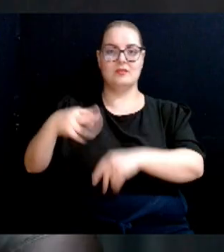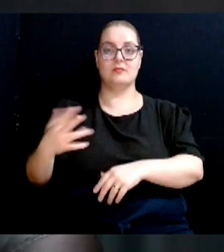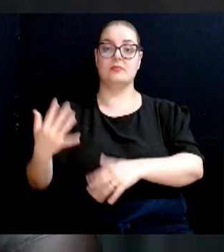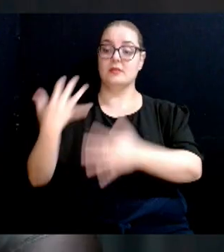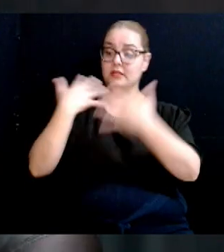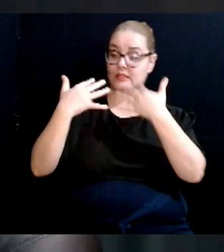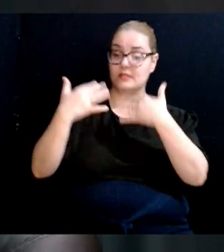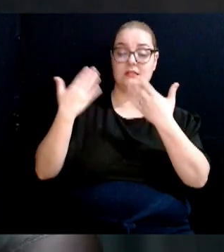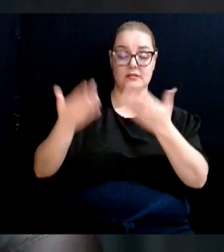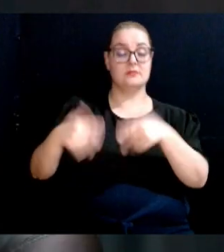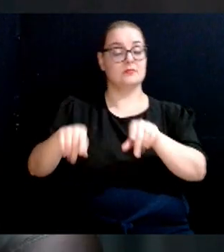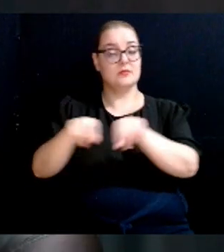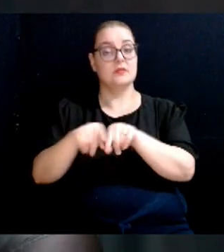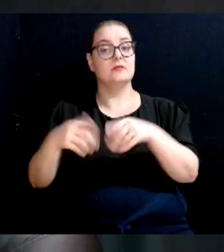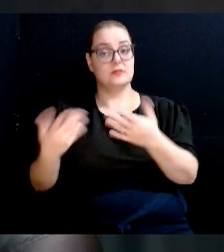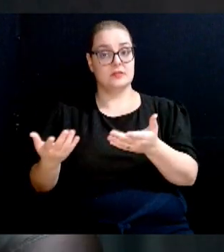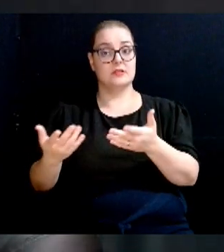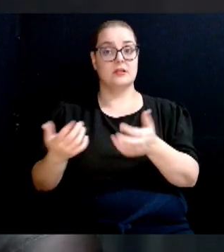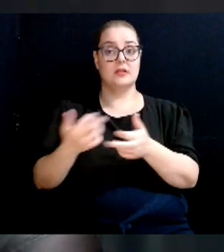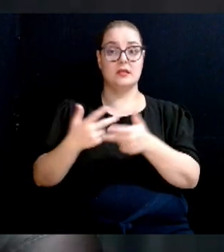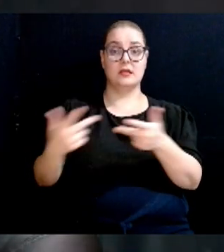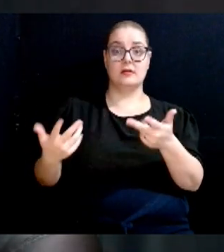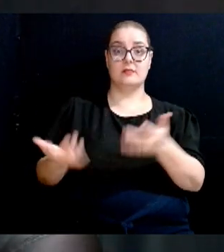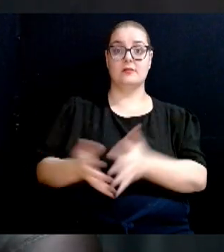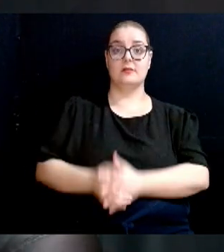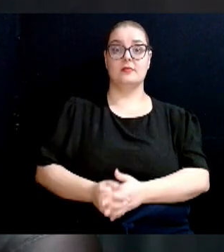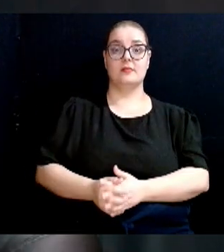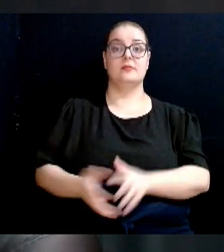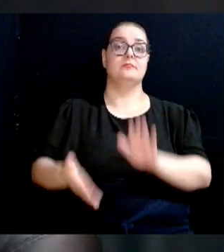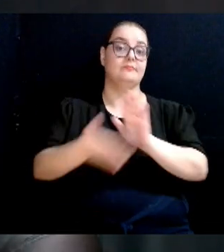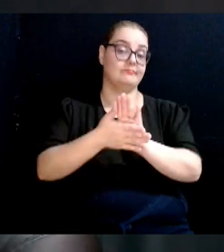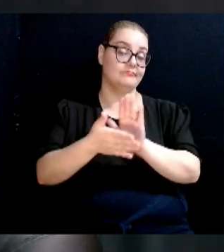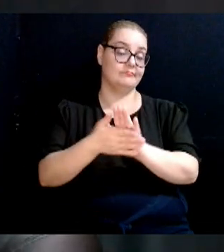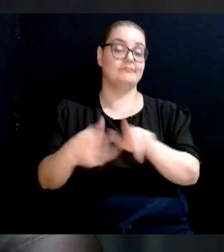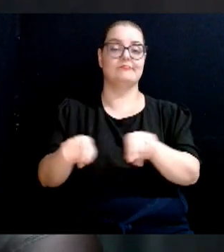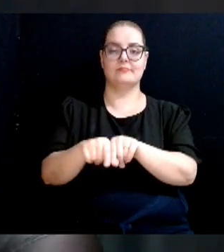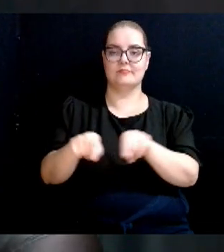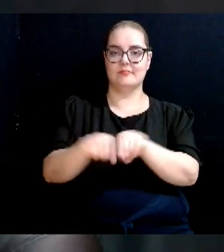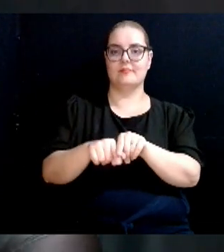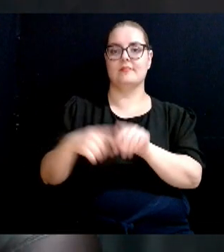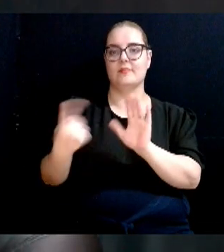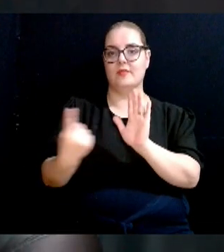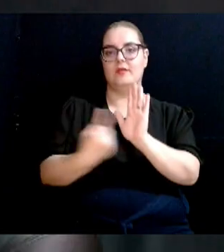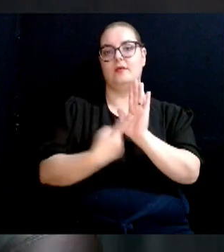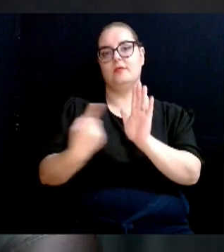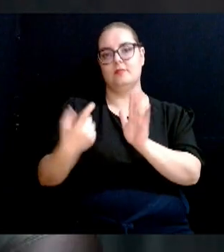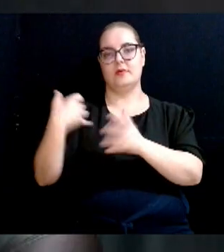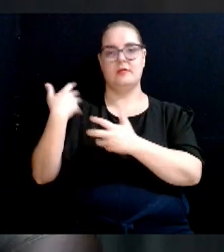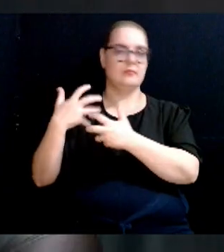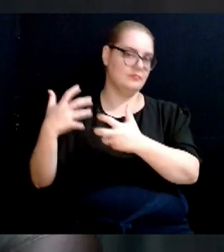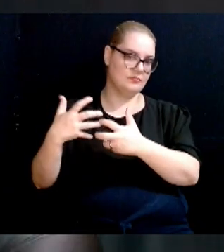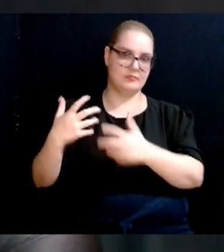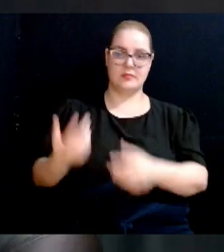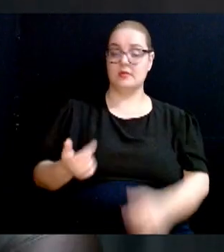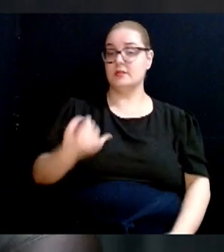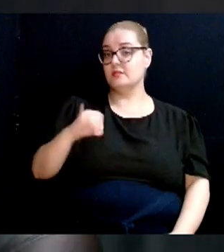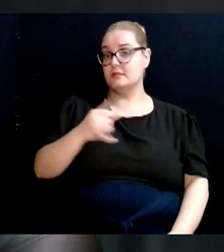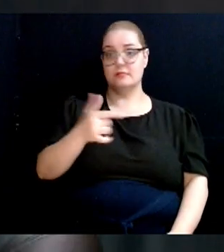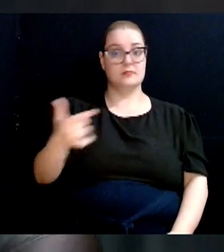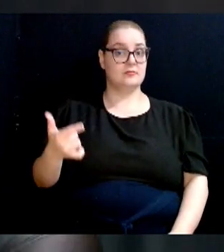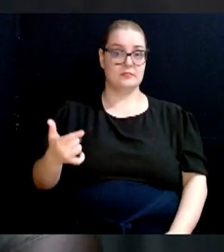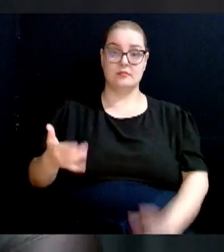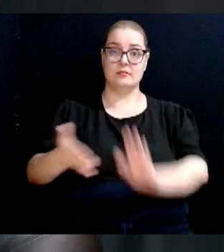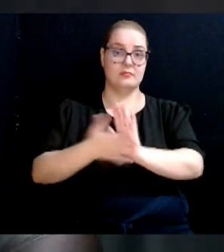né? É aquela coisa de propósito, que também está no marco do envelhecimento ativo. Se a gente não tem propósito, não tem por que levantar da